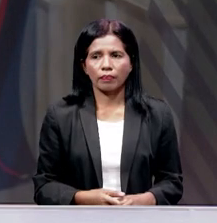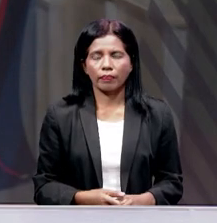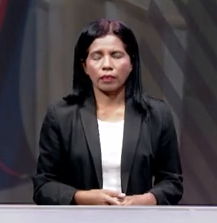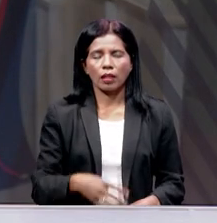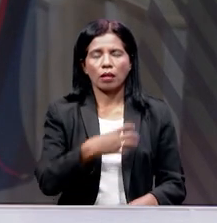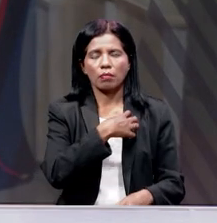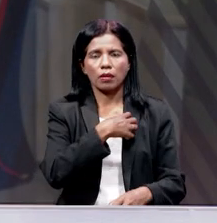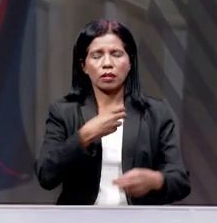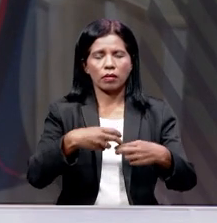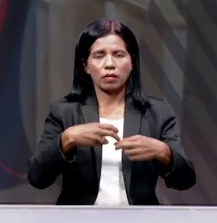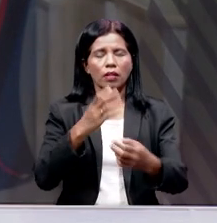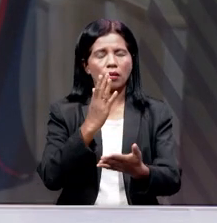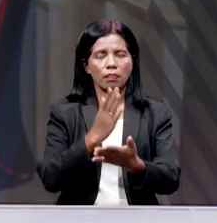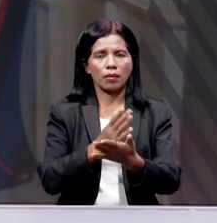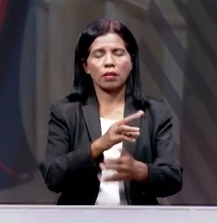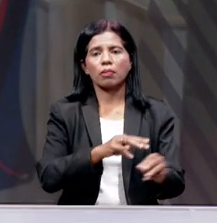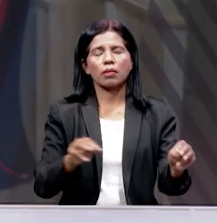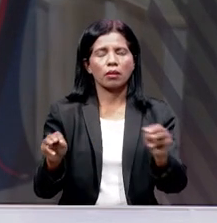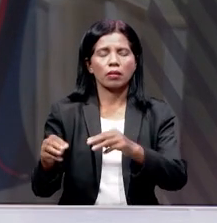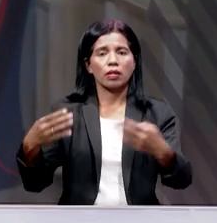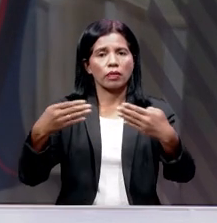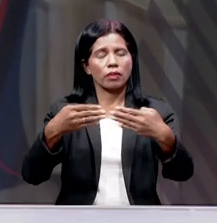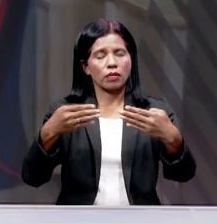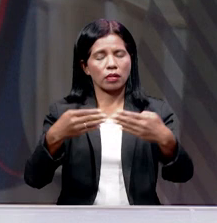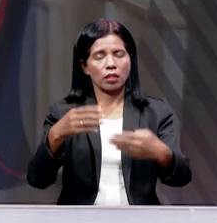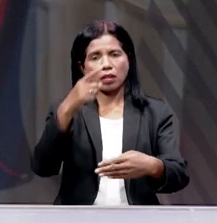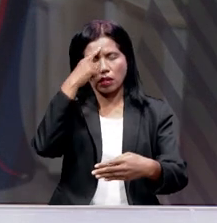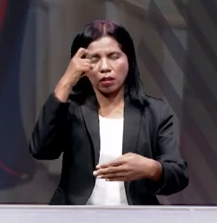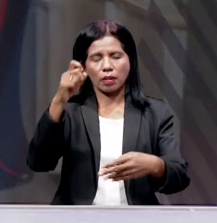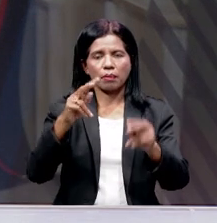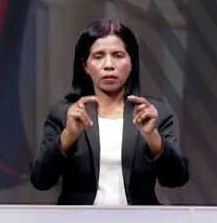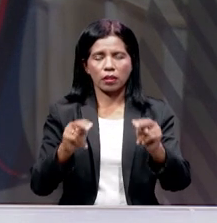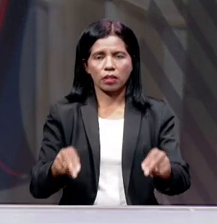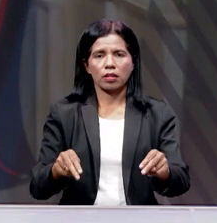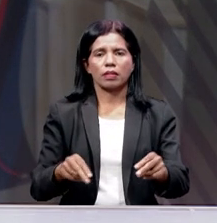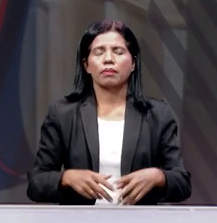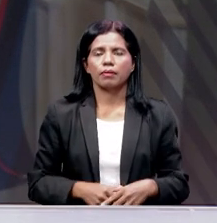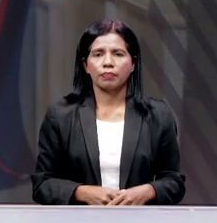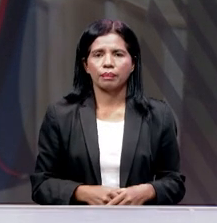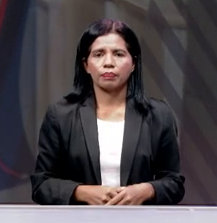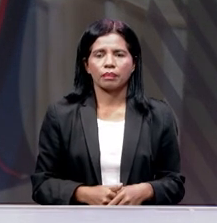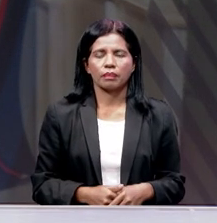Penitele difícil a tu combate movimento ilegal e a fronteira também questão necessidade básica.